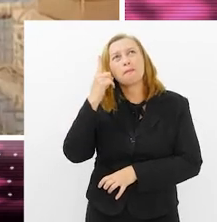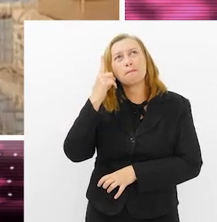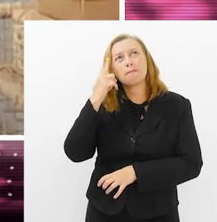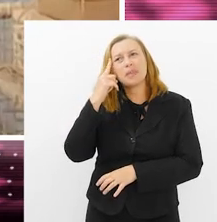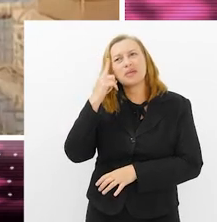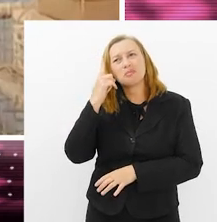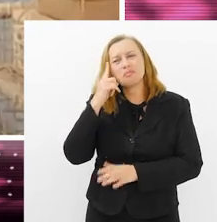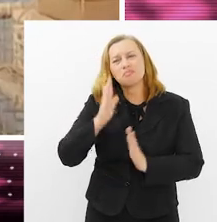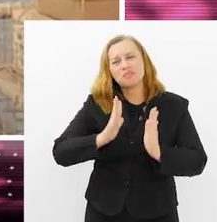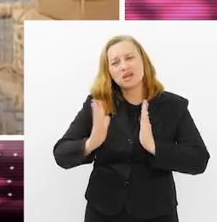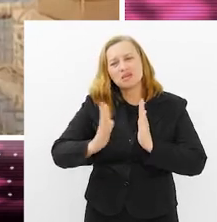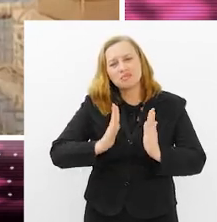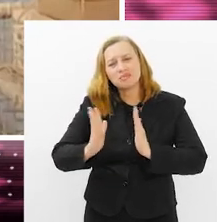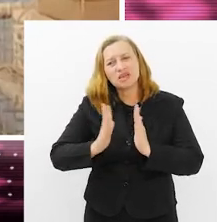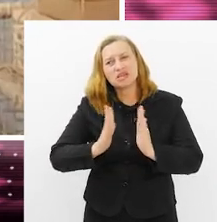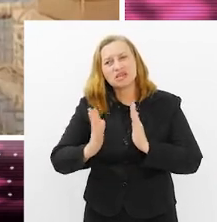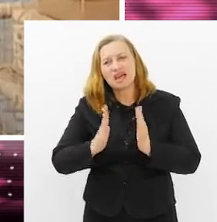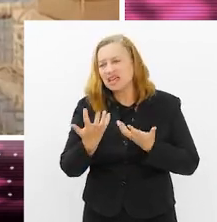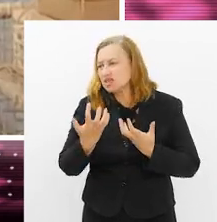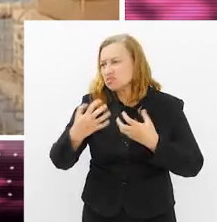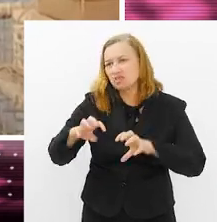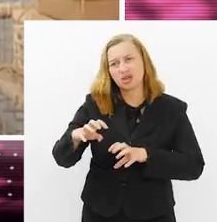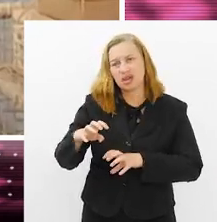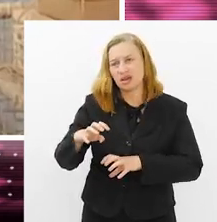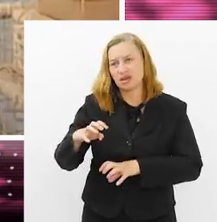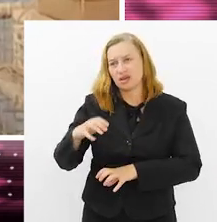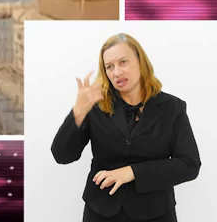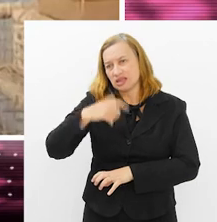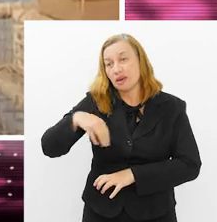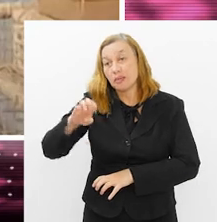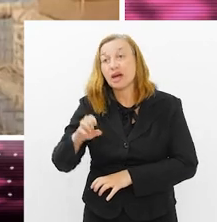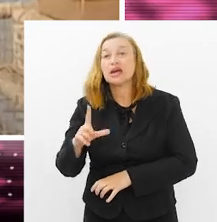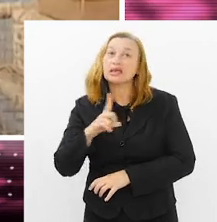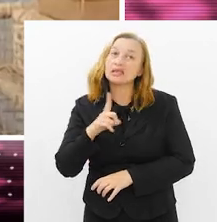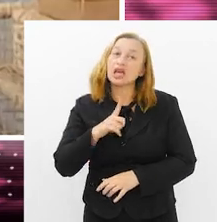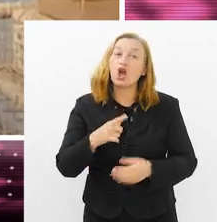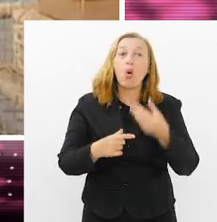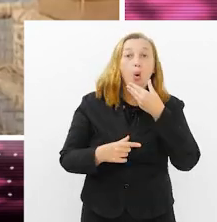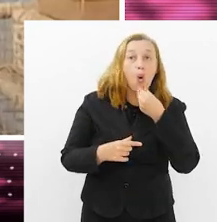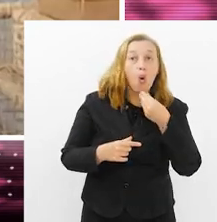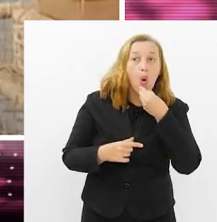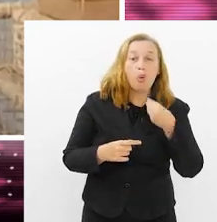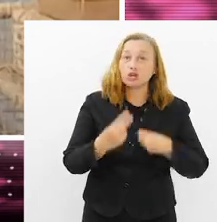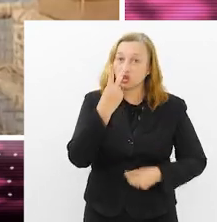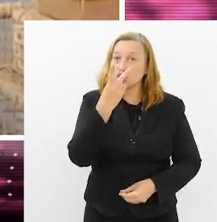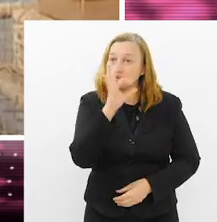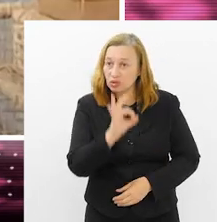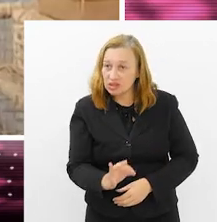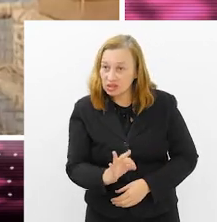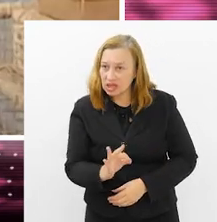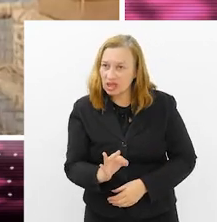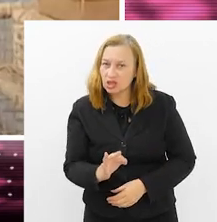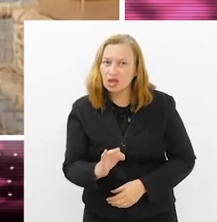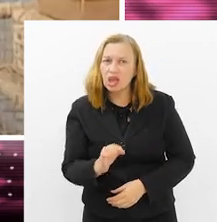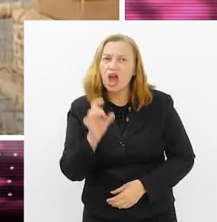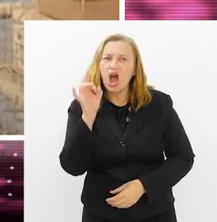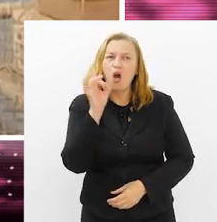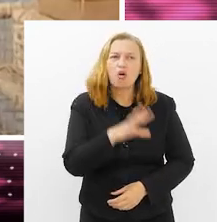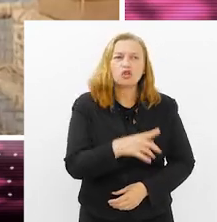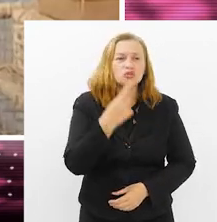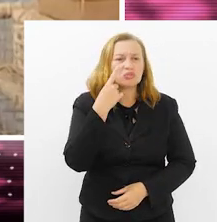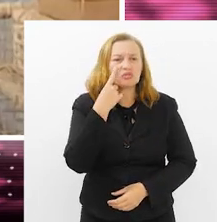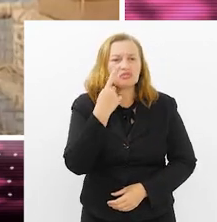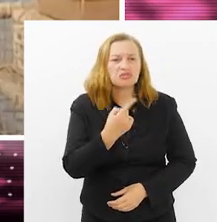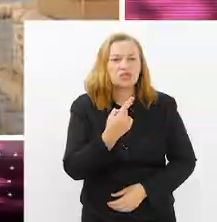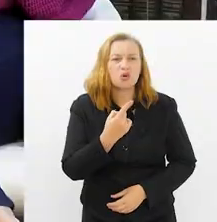estão no processo de decisão, né, se querem ou não ter. Também tem homens, 2% dos seguidores da página, a